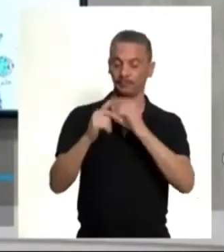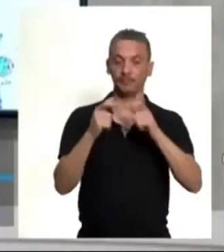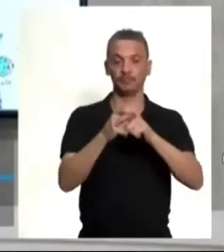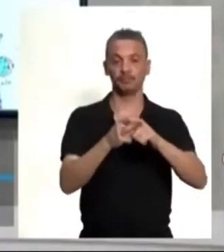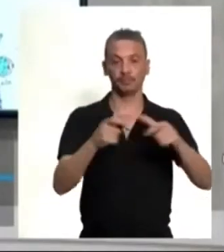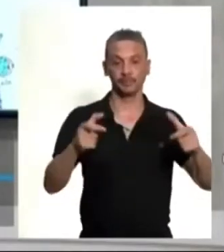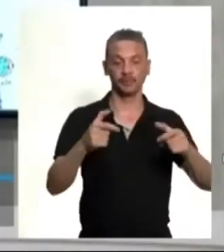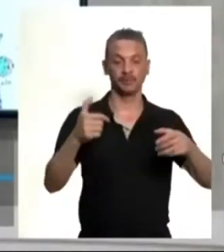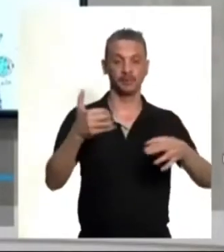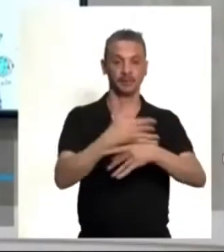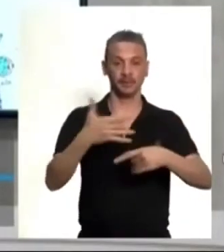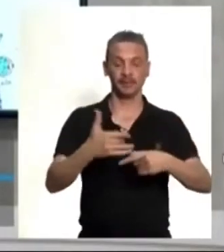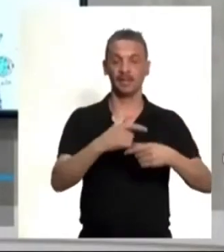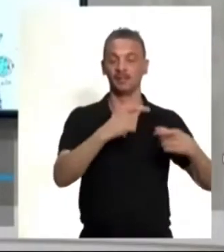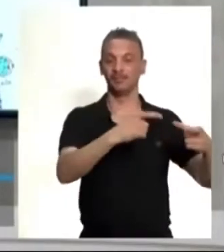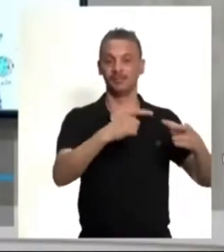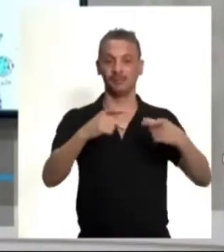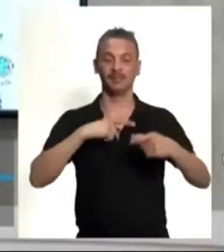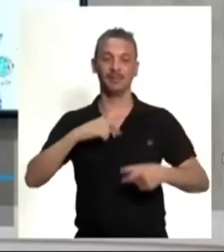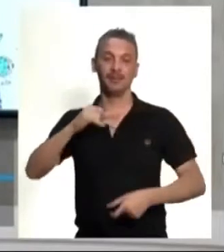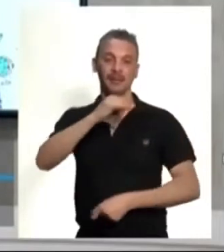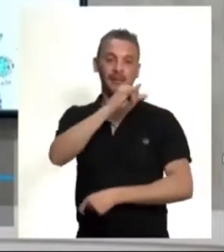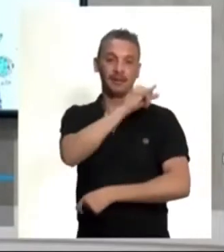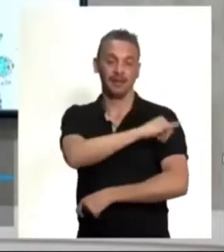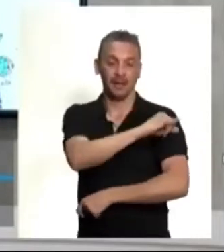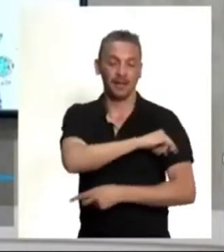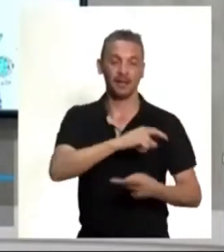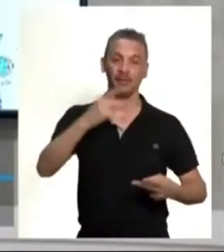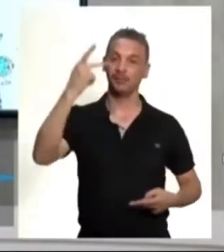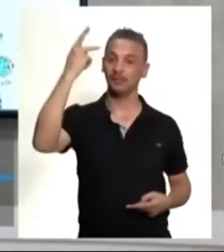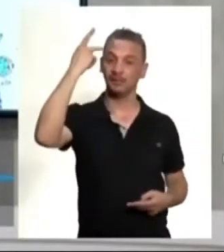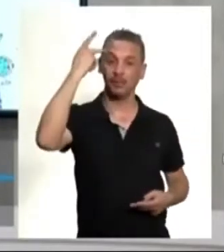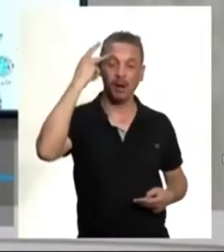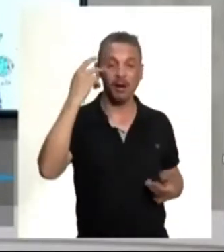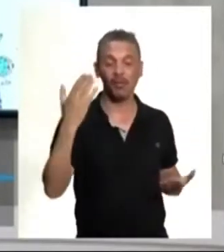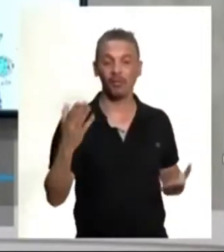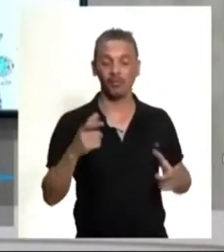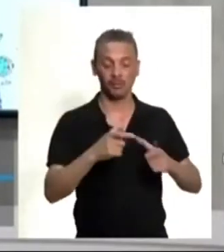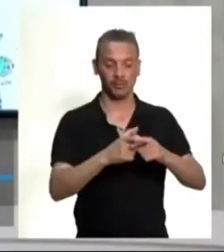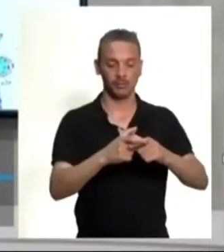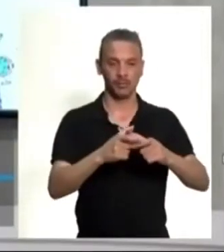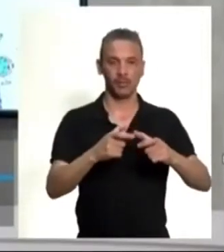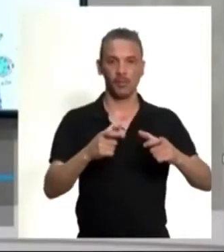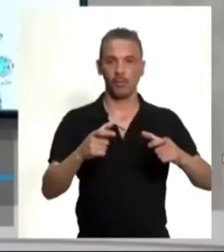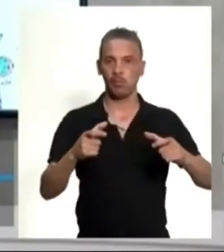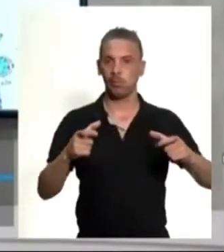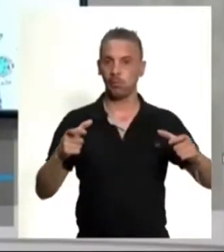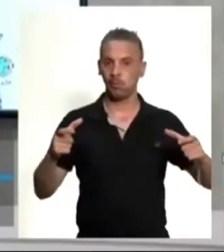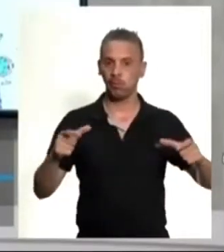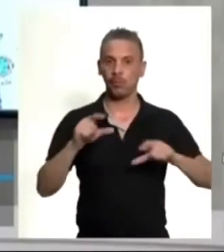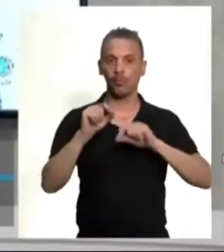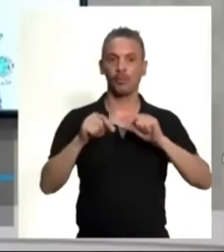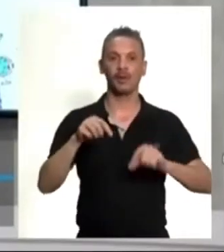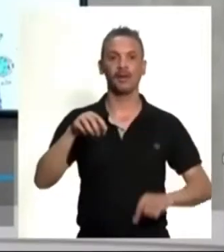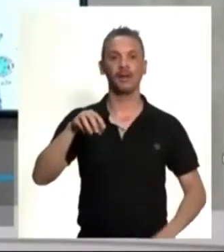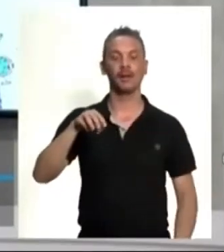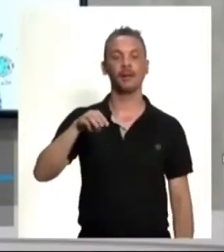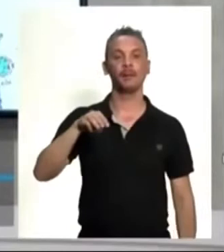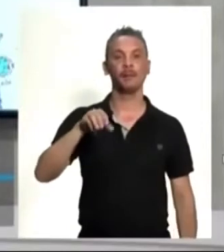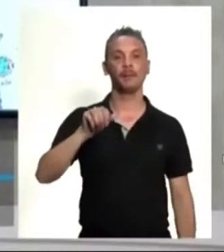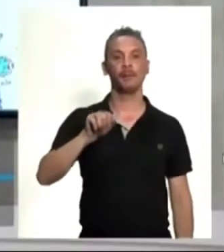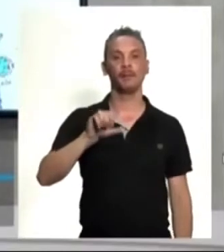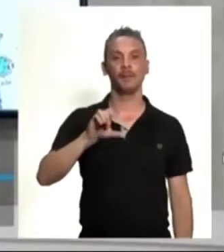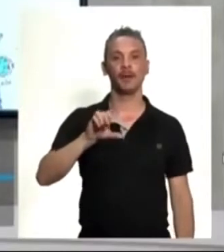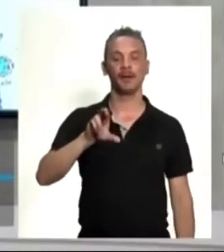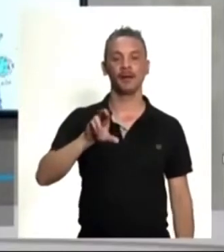principalmente dessas metrópoles, né, Rio de Janeiro, São Paulo, esse crescimento desordenado nós chamamos de macrocefalia